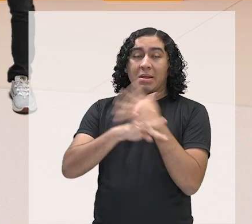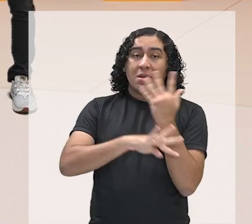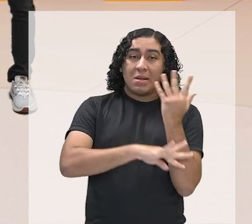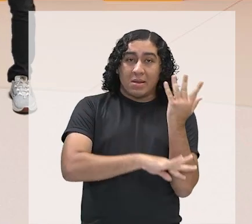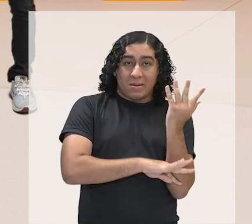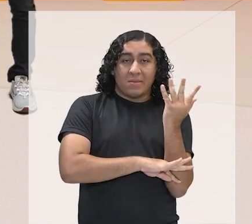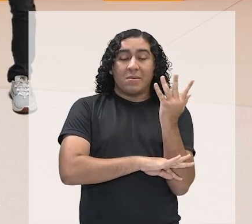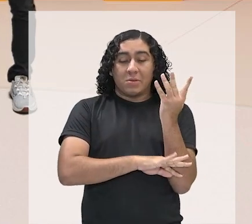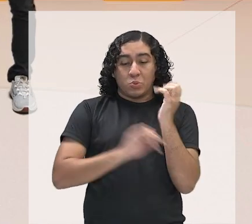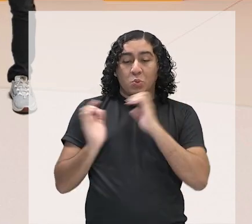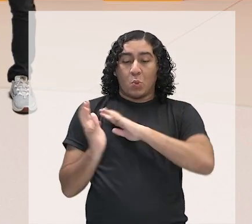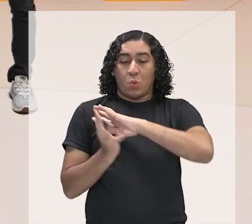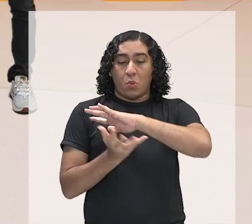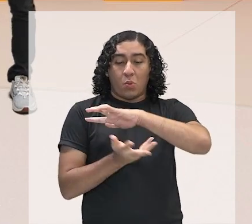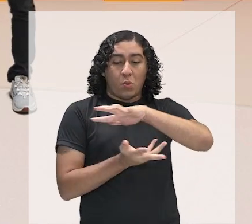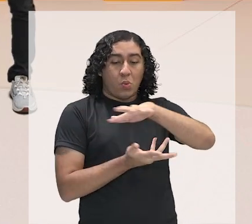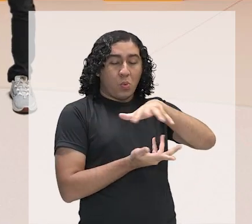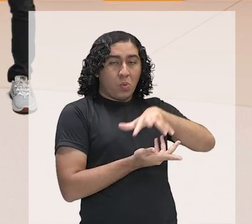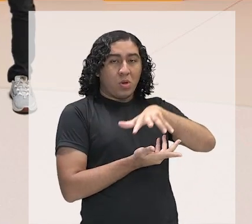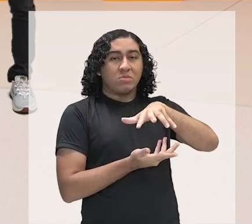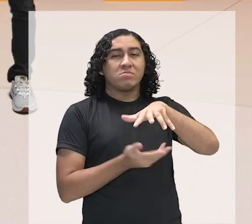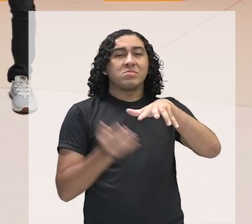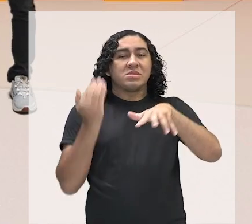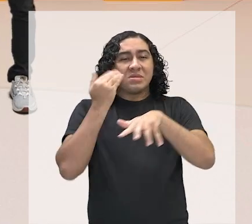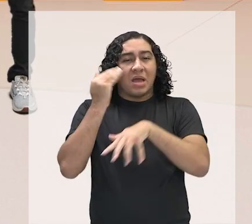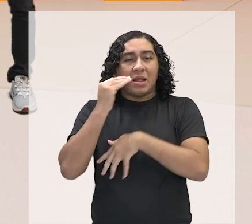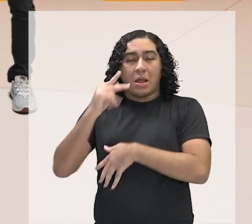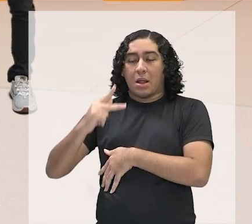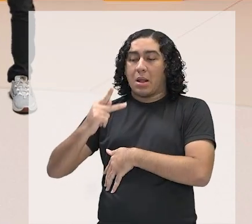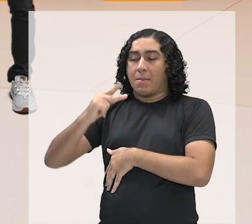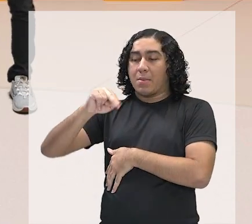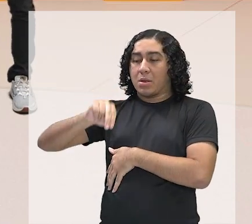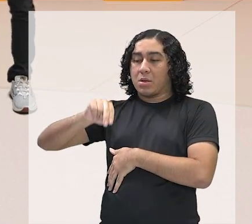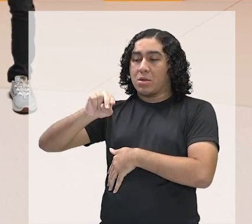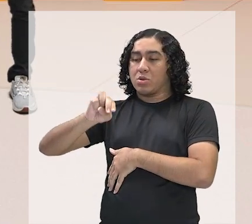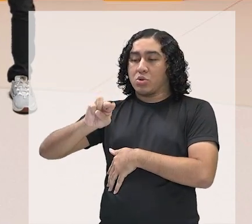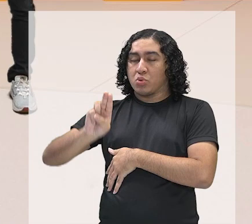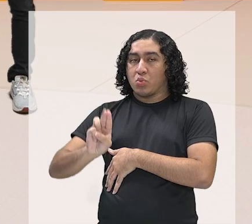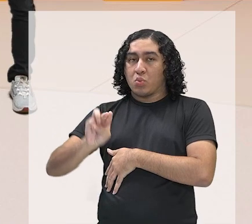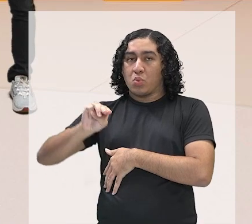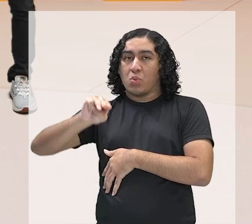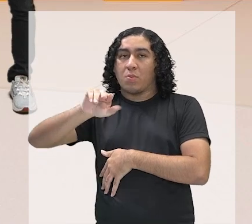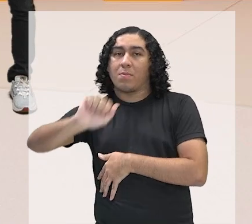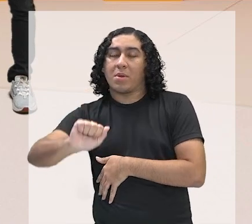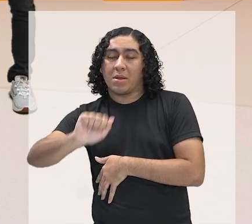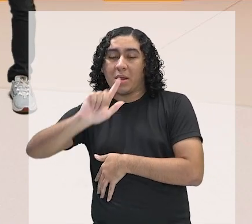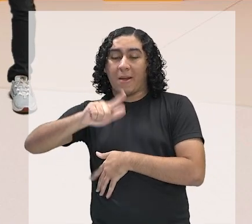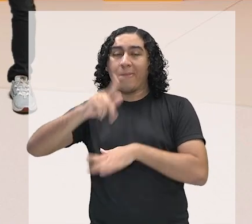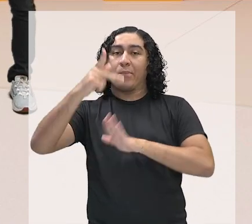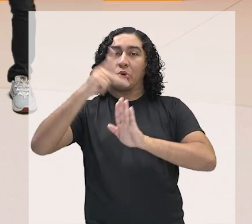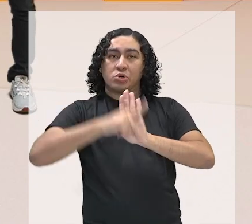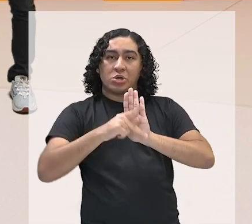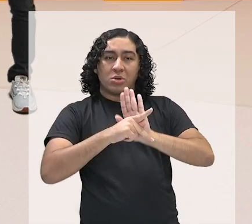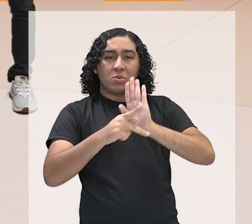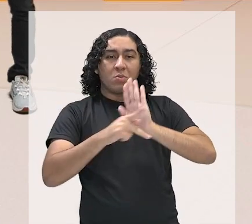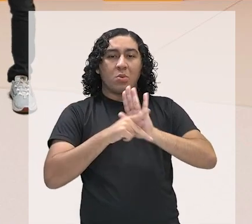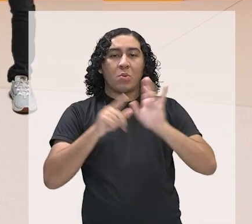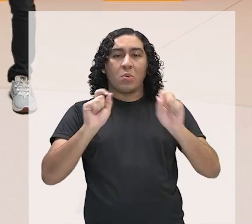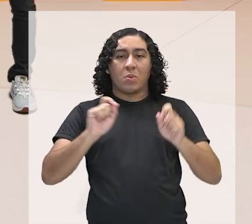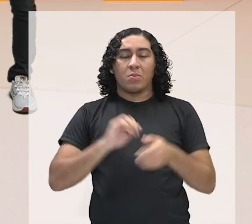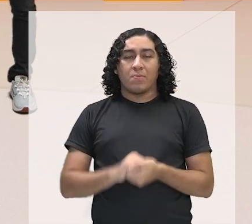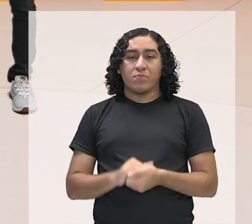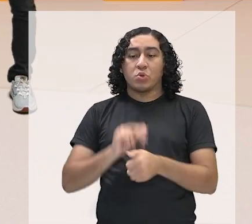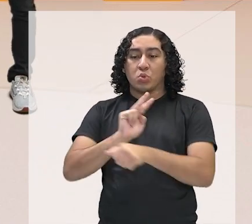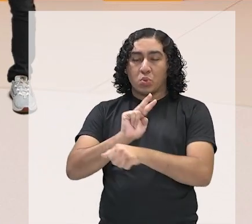gente vai entender que o PNUMA, o Programa das Nações Unidas para o Meio Ambiente, é quem vai orientar essa promoção do